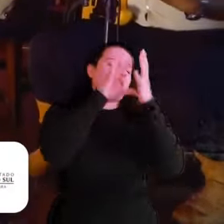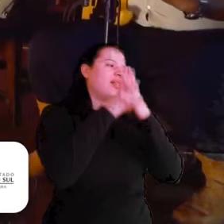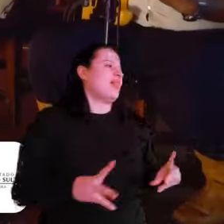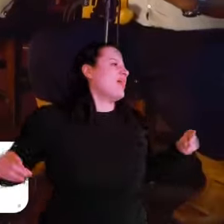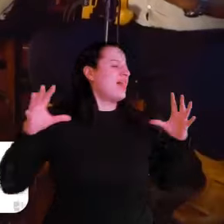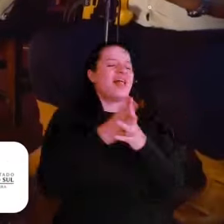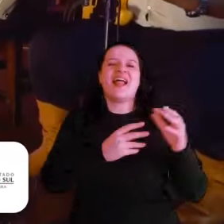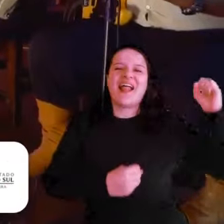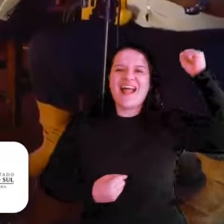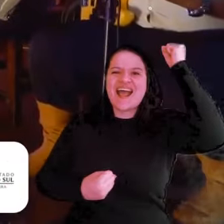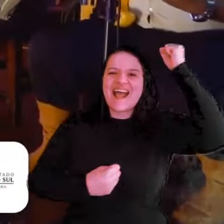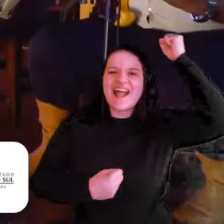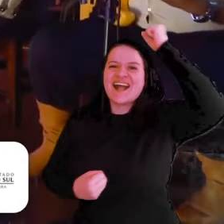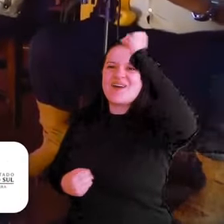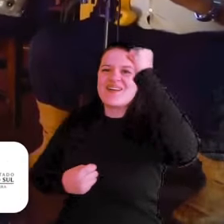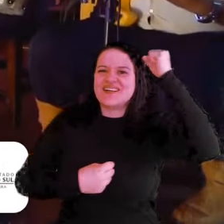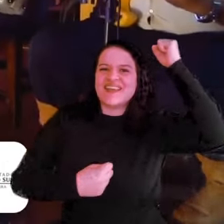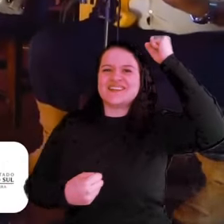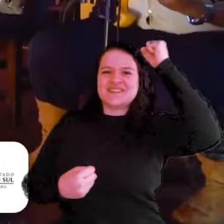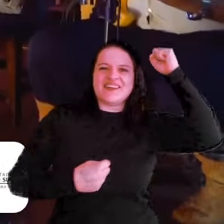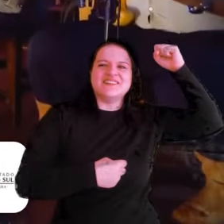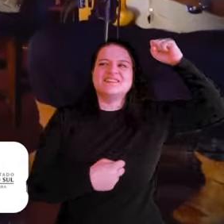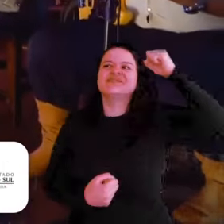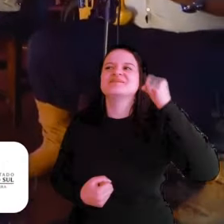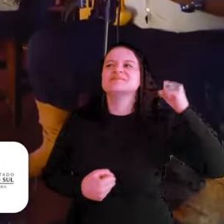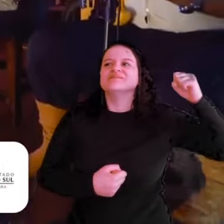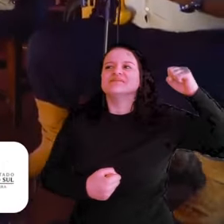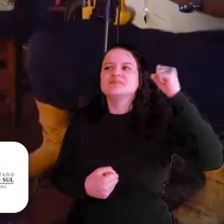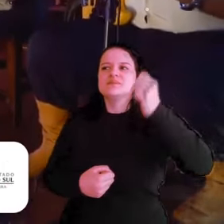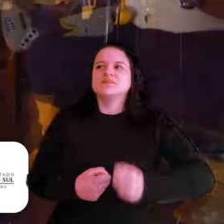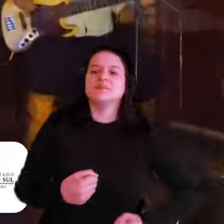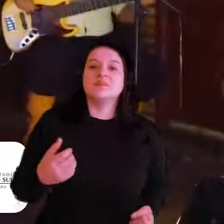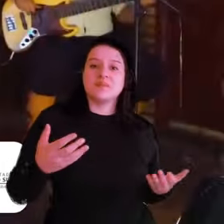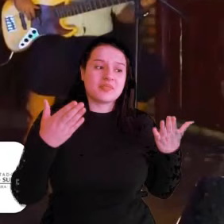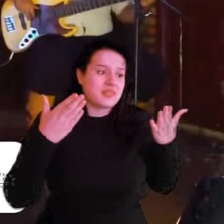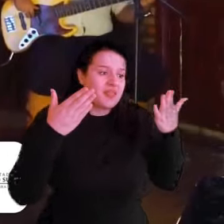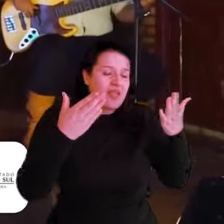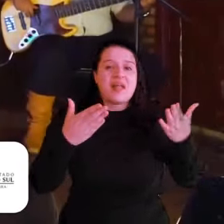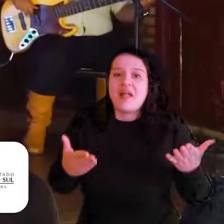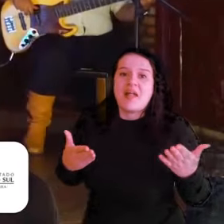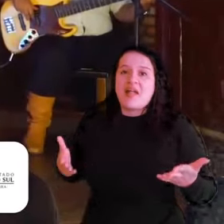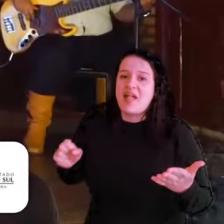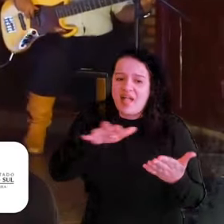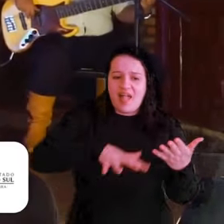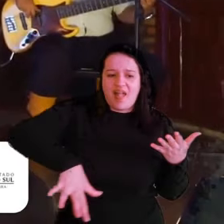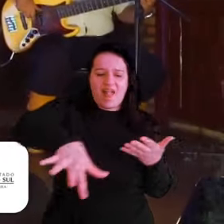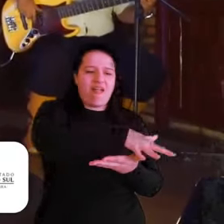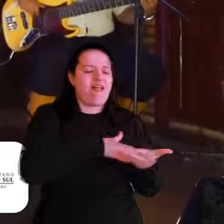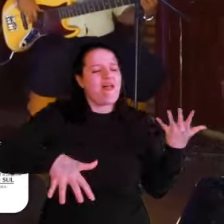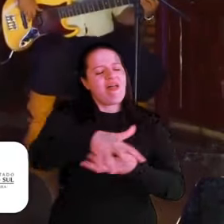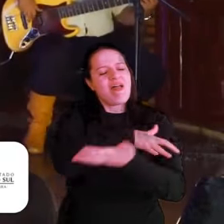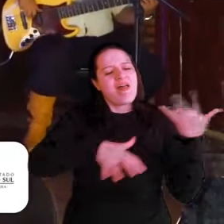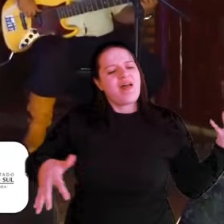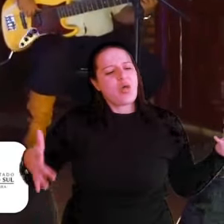me desmancho no balanço de maneira, um tranco de um chato é figurado. Vamos que a bailanta é bem campeira, é ter